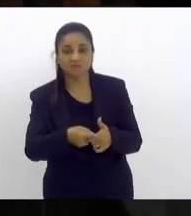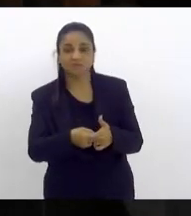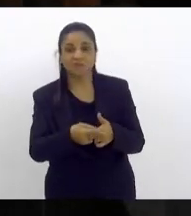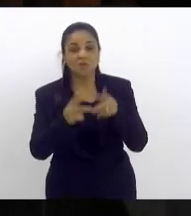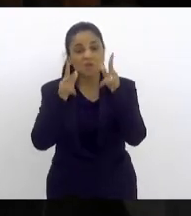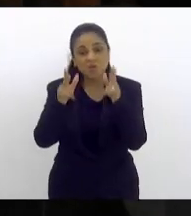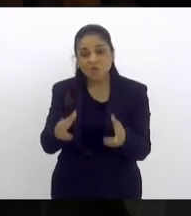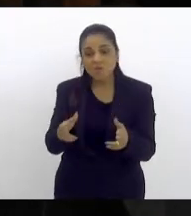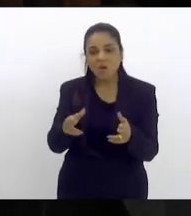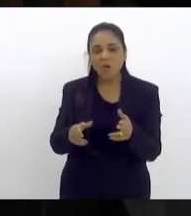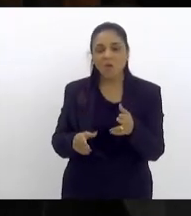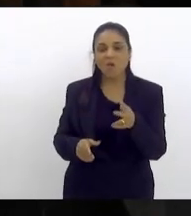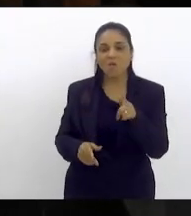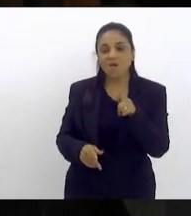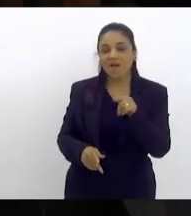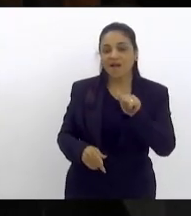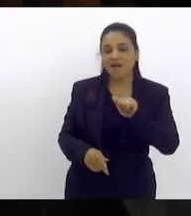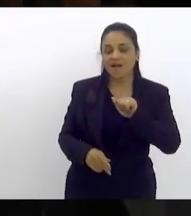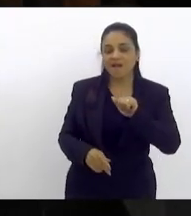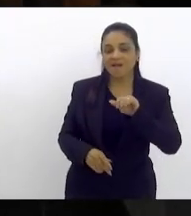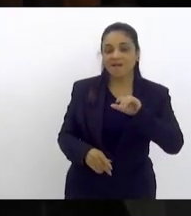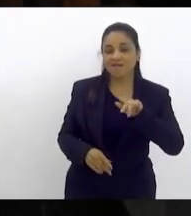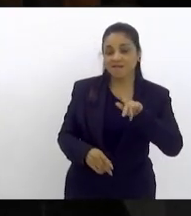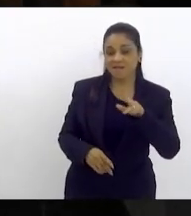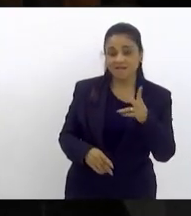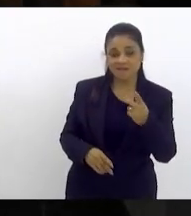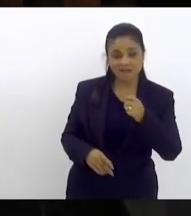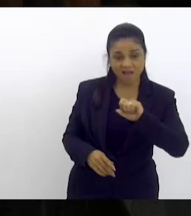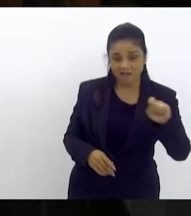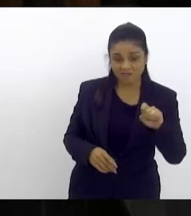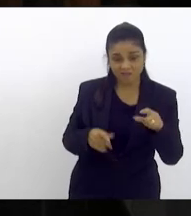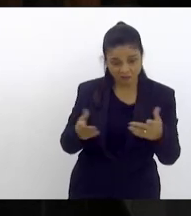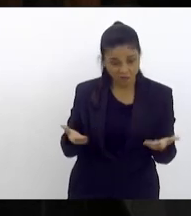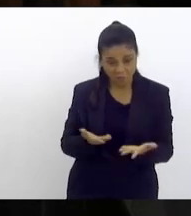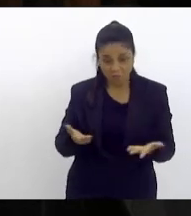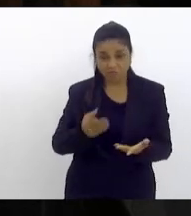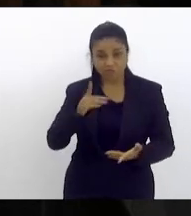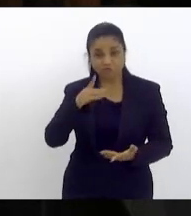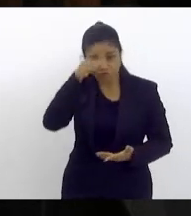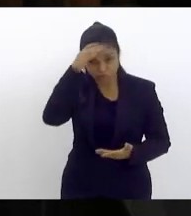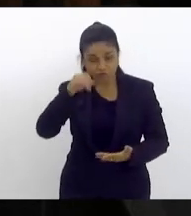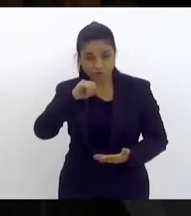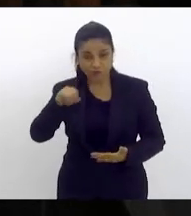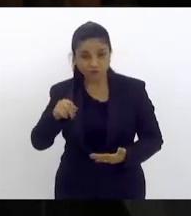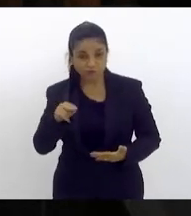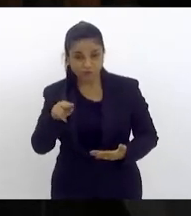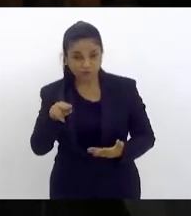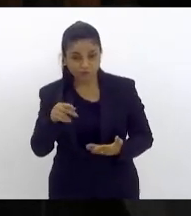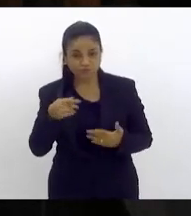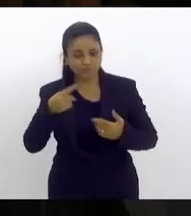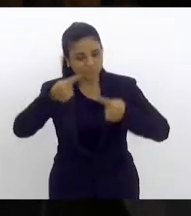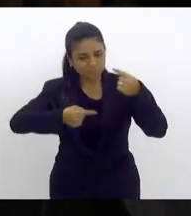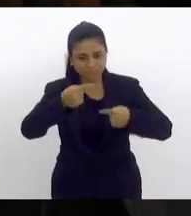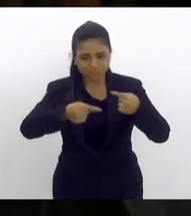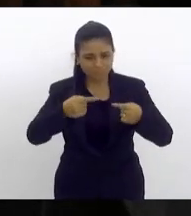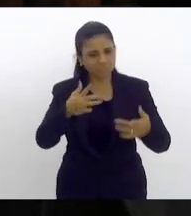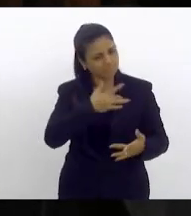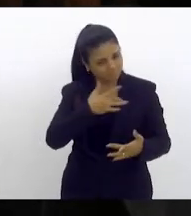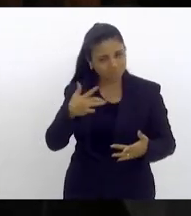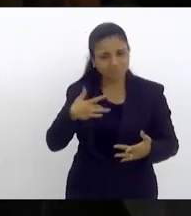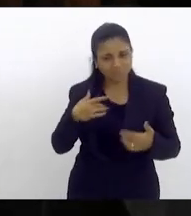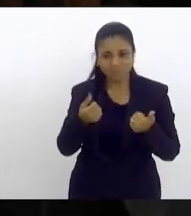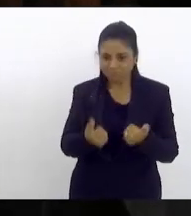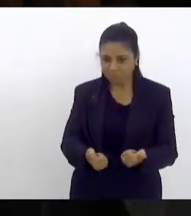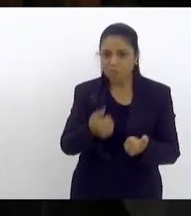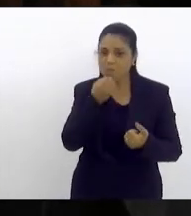Gagliasso tejo hoje deputada tia Ju fez uma discussão Sadia acerca do orçamento do Estado eles são incapazes de promover